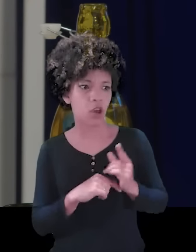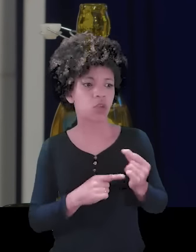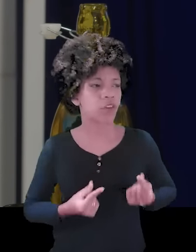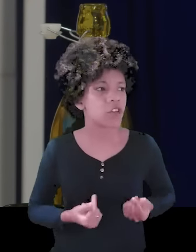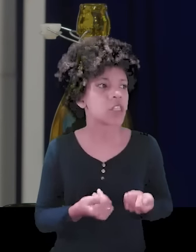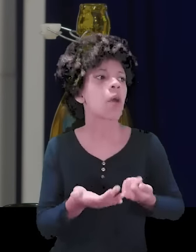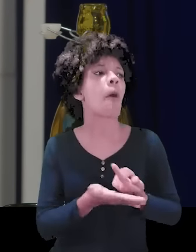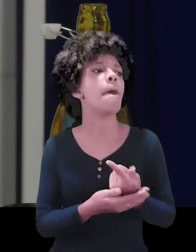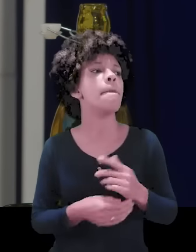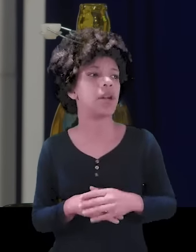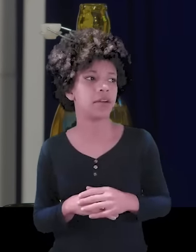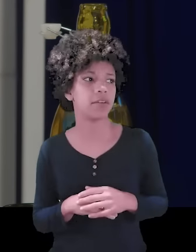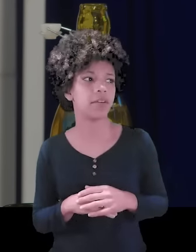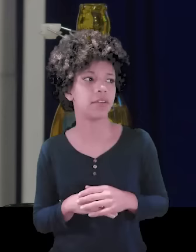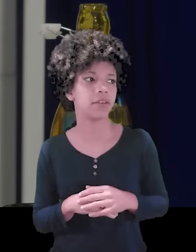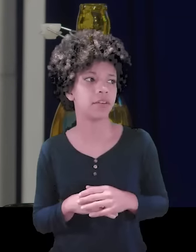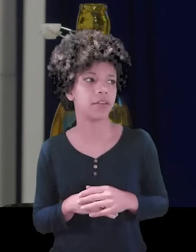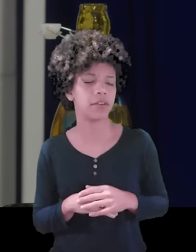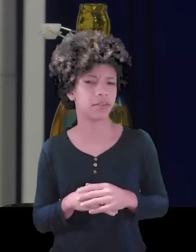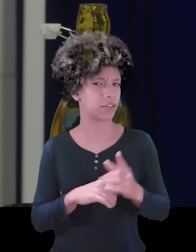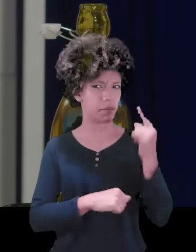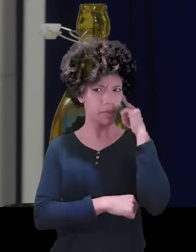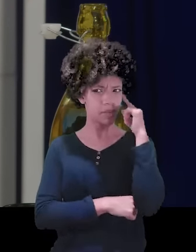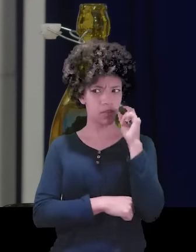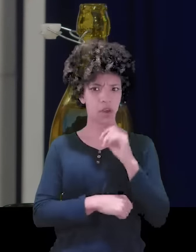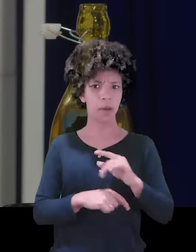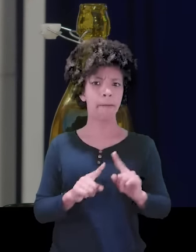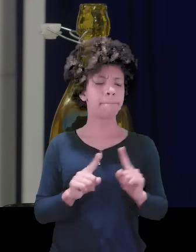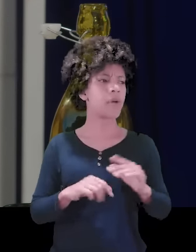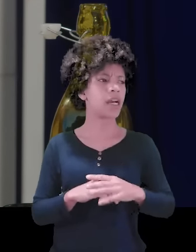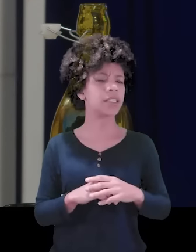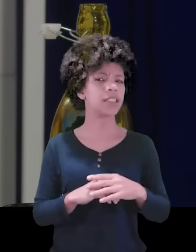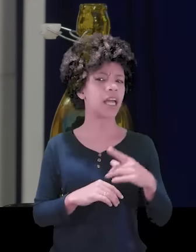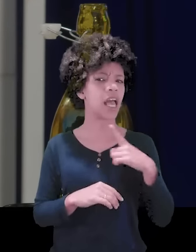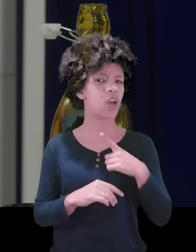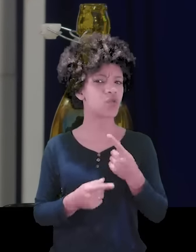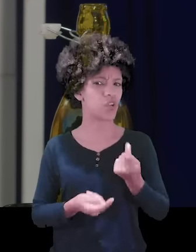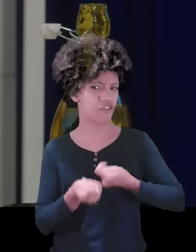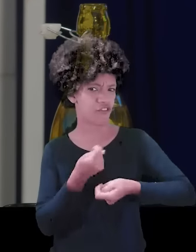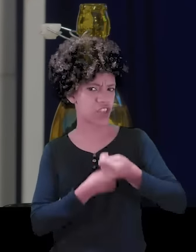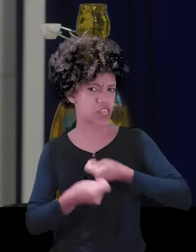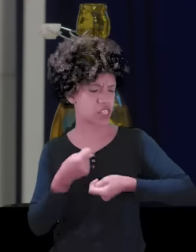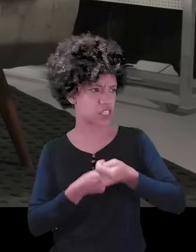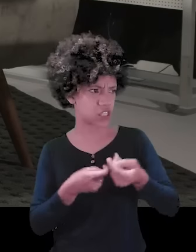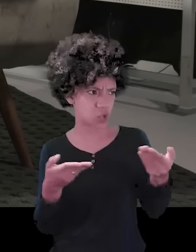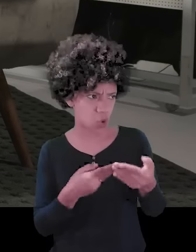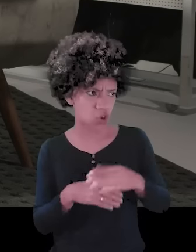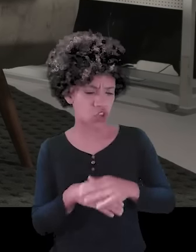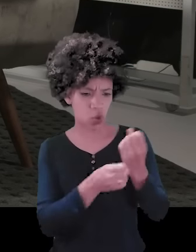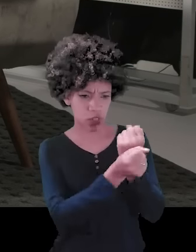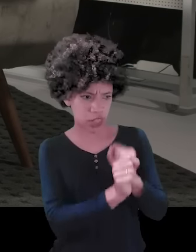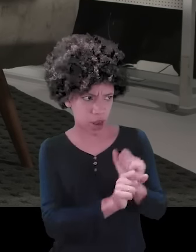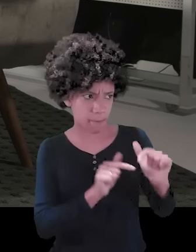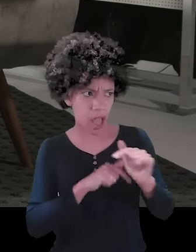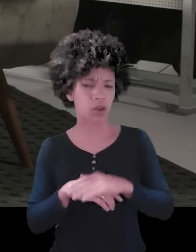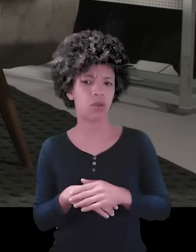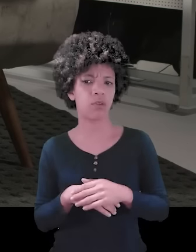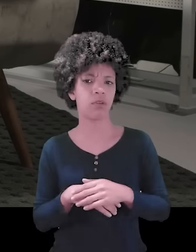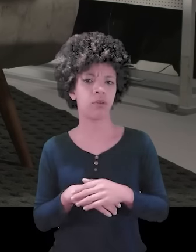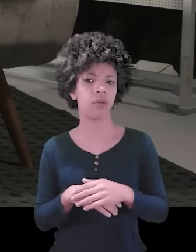consome ou Será que alguém já parou pensar em Será Que Será que eu estou financiando hoje trabalho escravo que eu falei